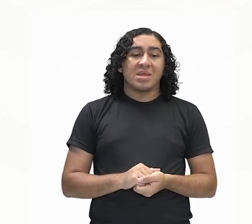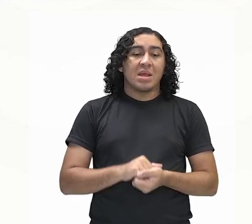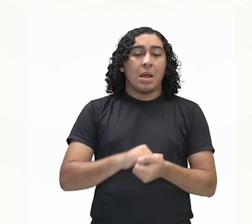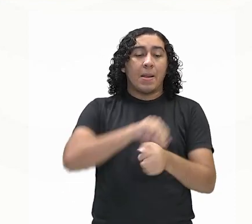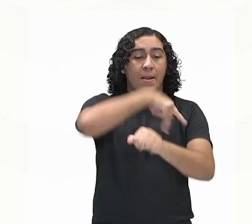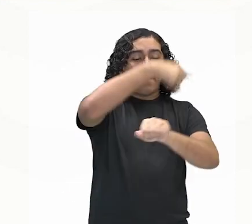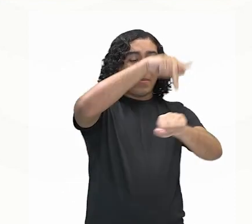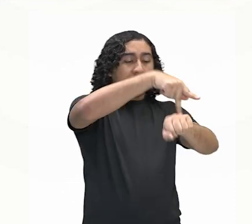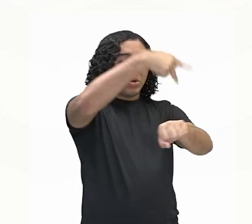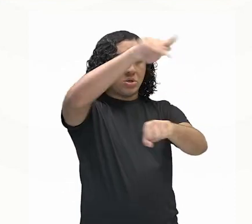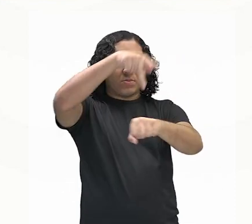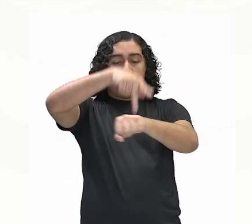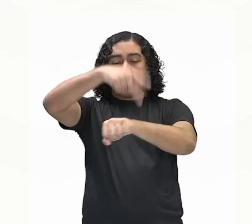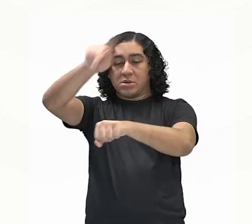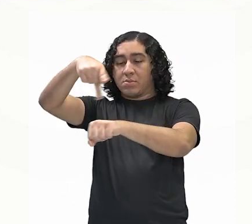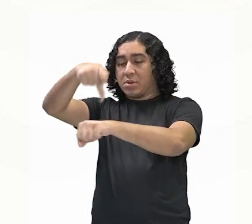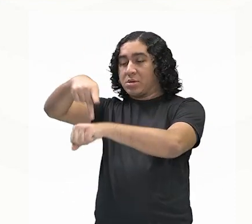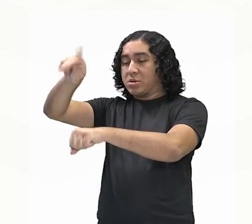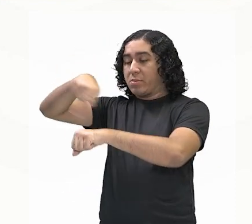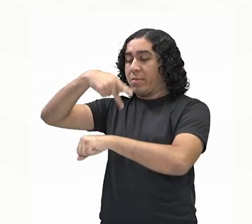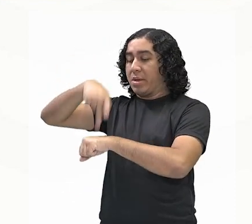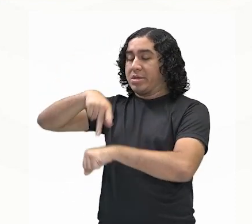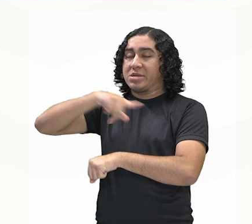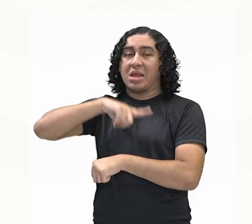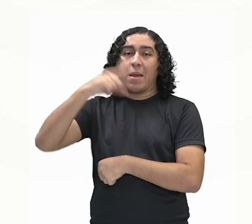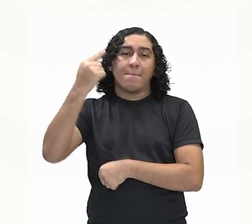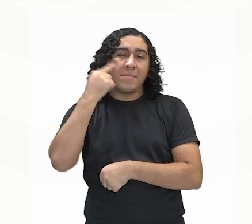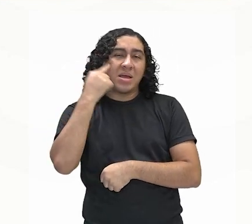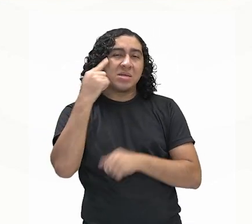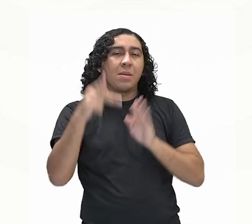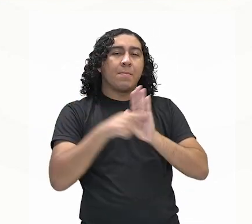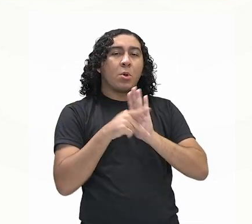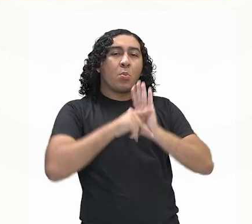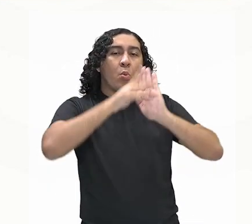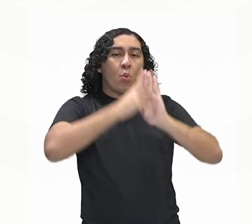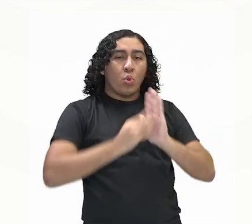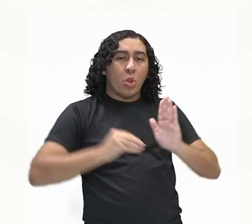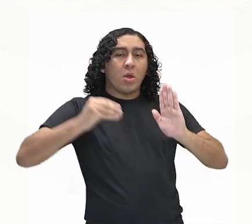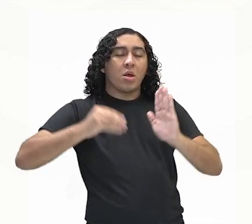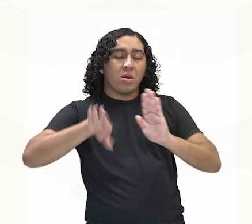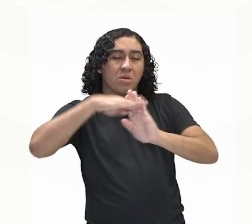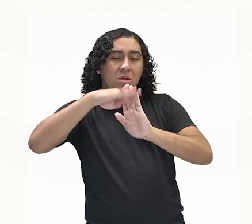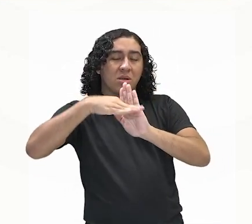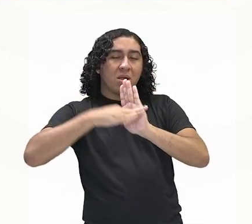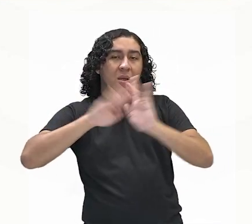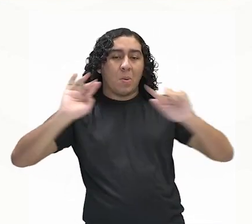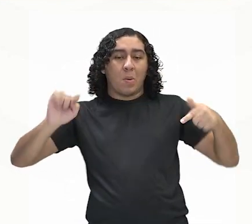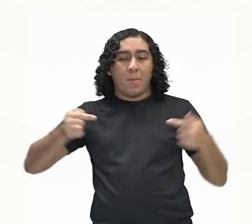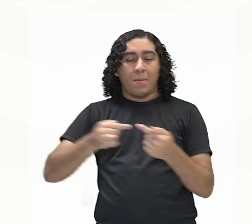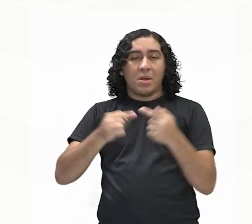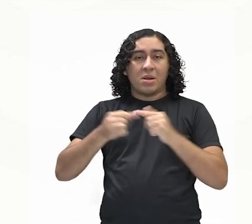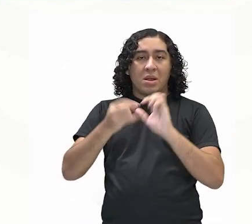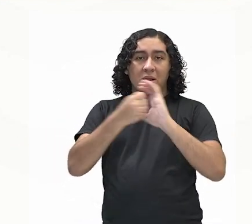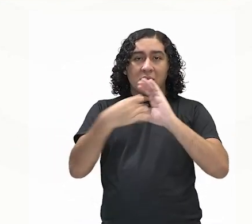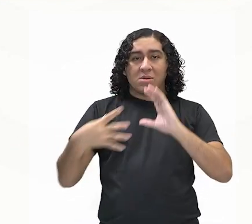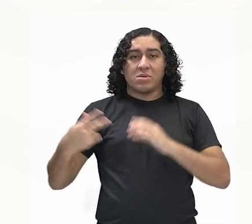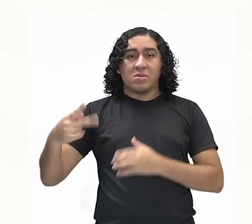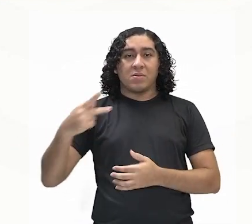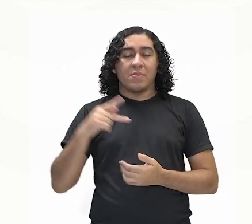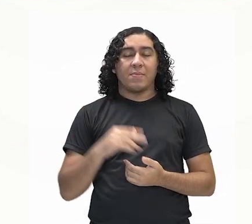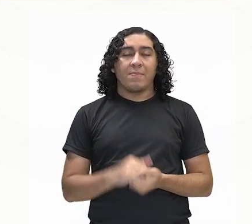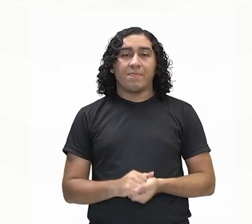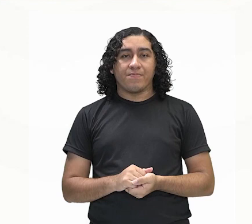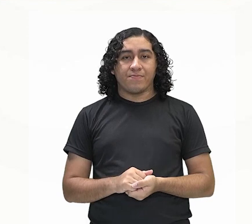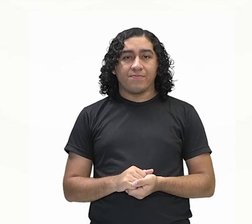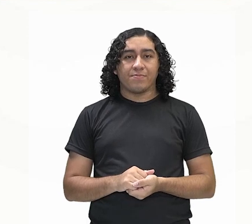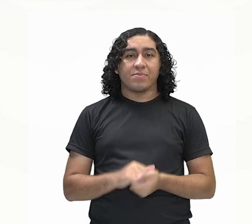construísse ali a sua própria Agenda 21 dentro do âmbito de sua competência, tá? E essa Agenda 21, ela produziu